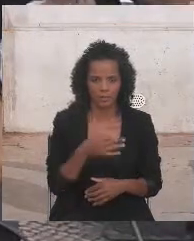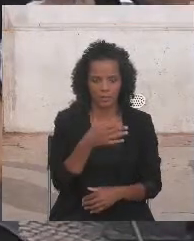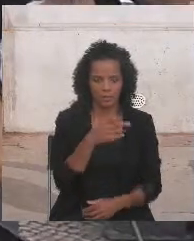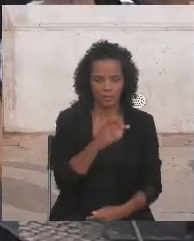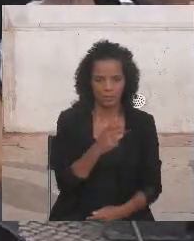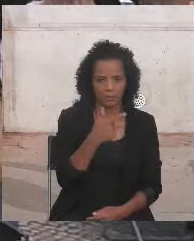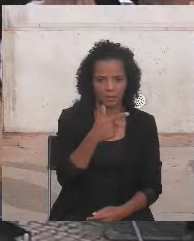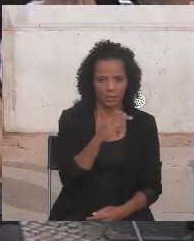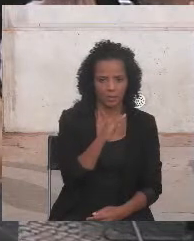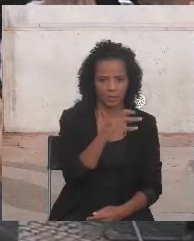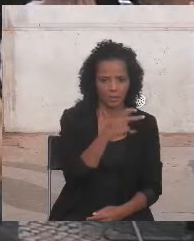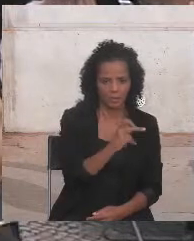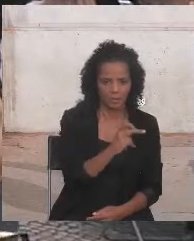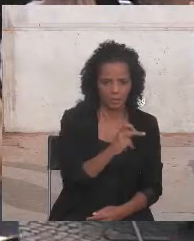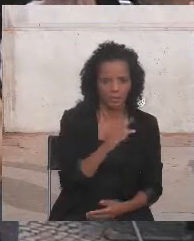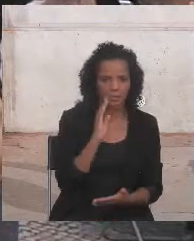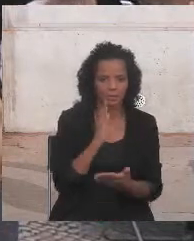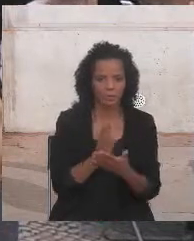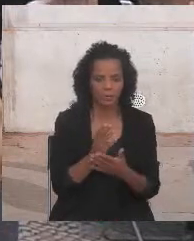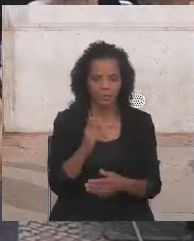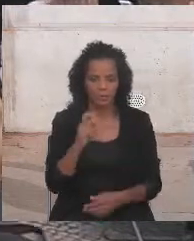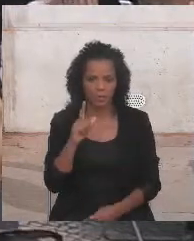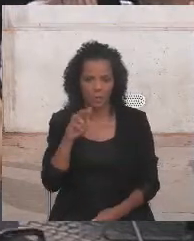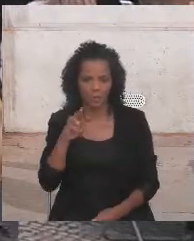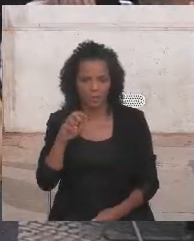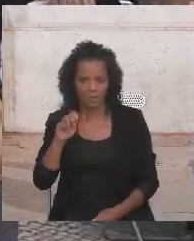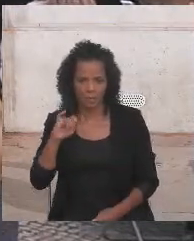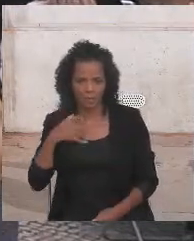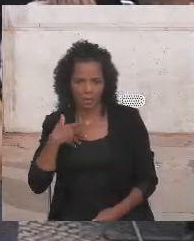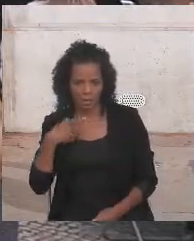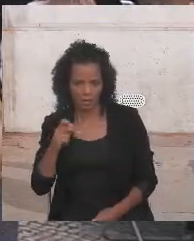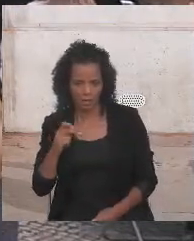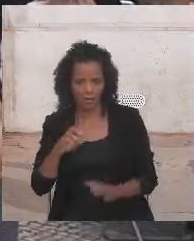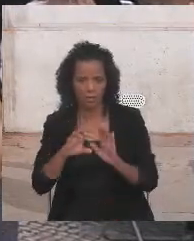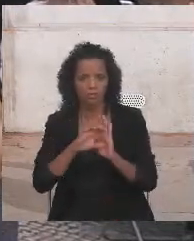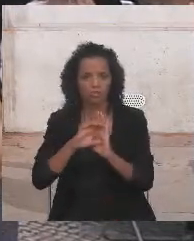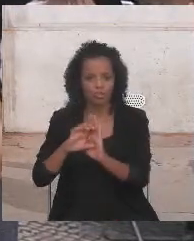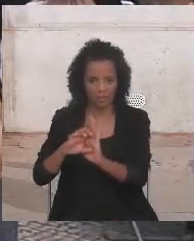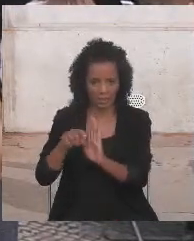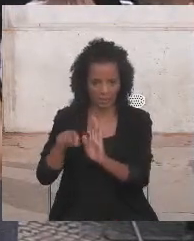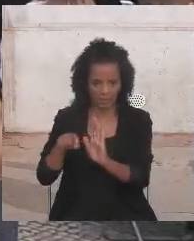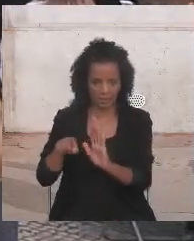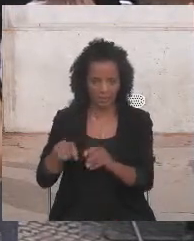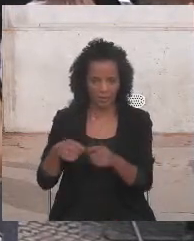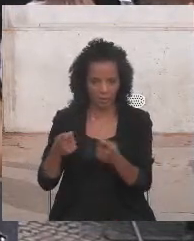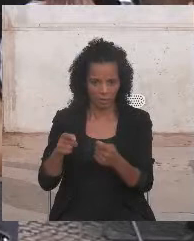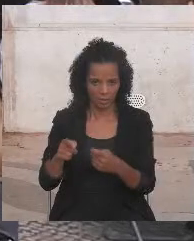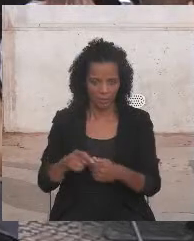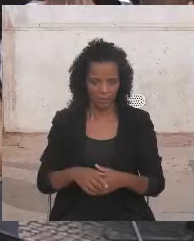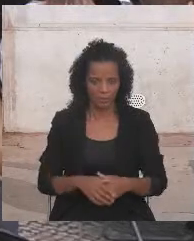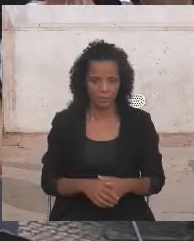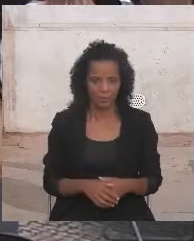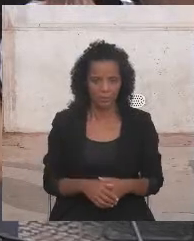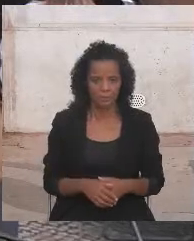Patrícia Ana Branco de Almeida. Chega, tu chega.